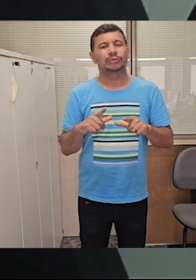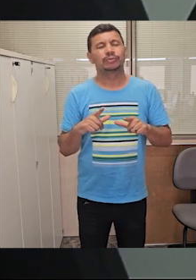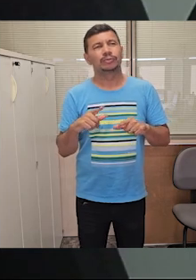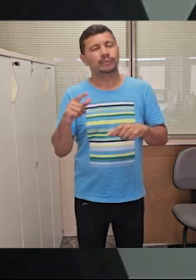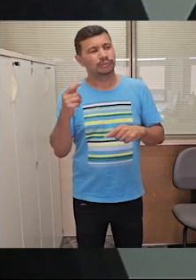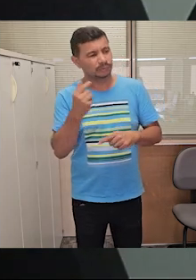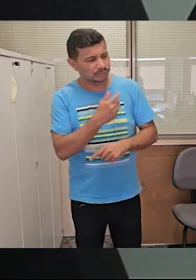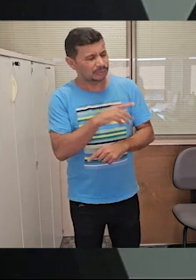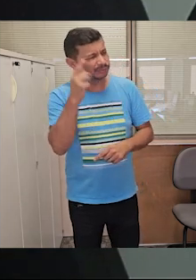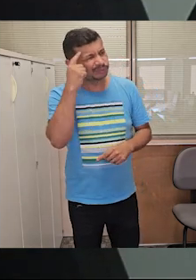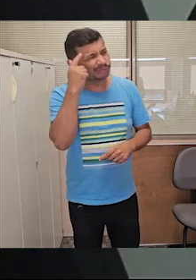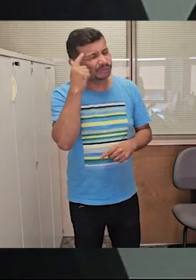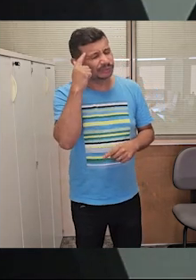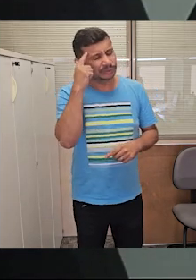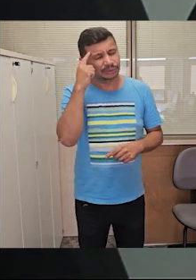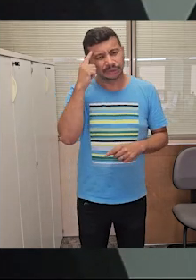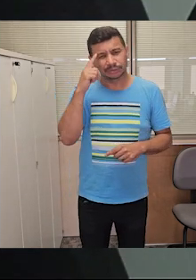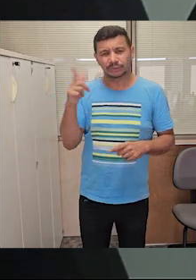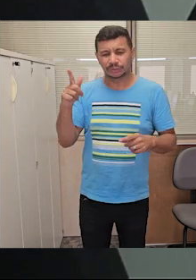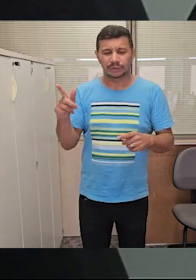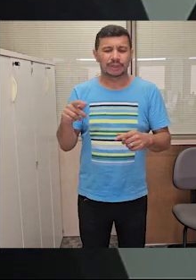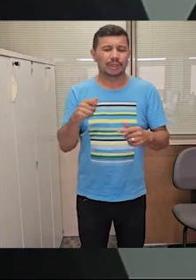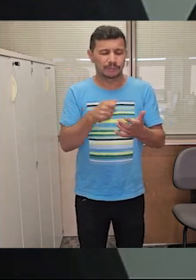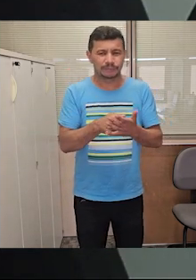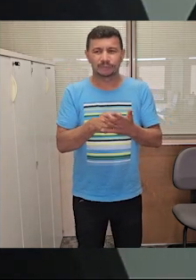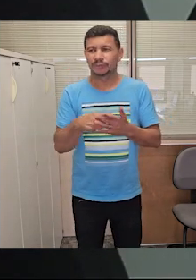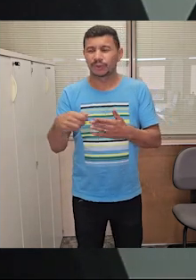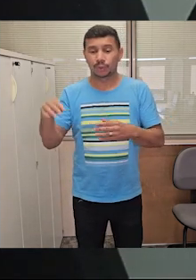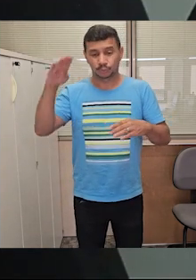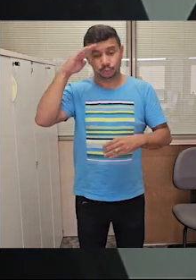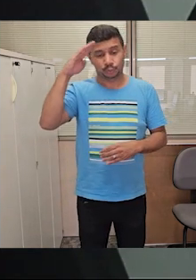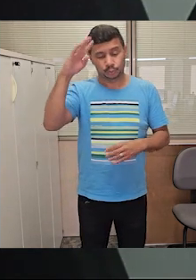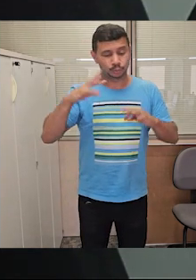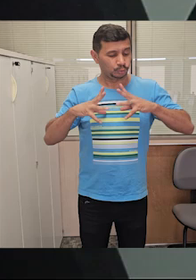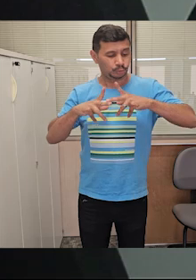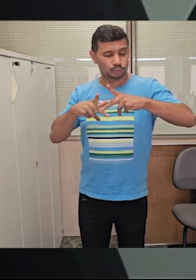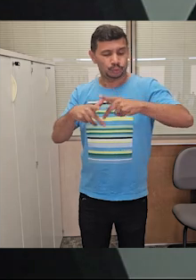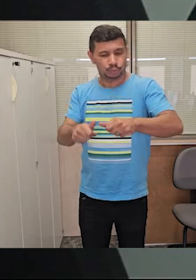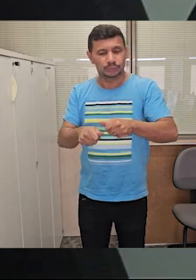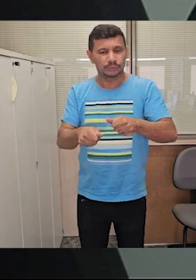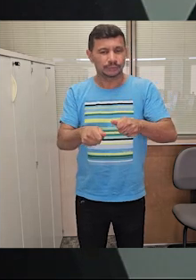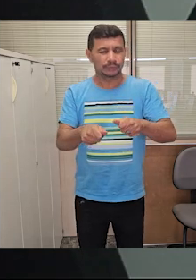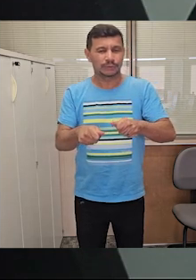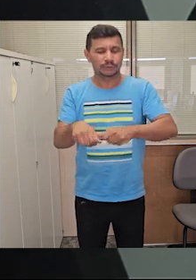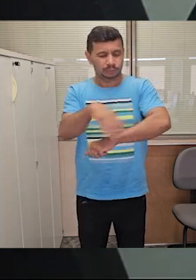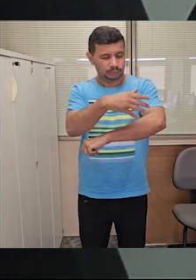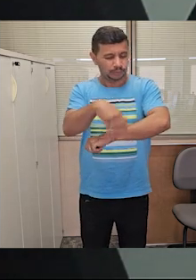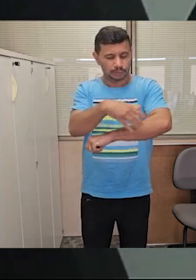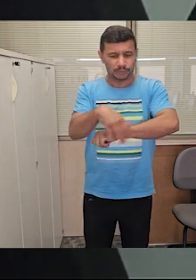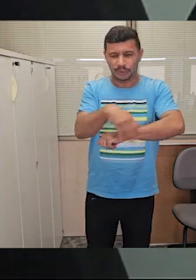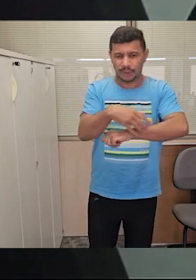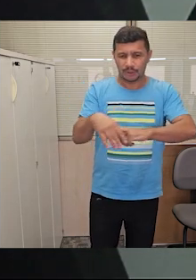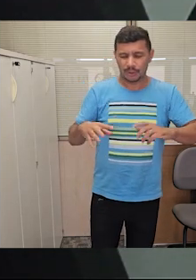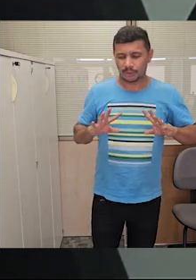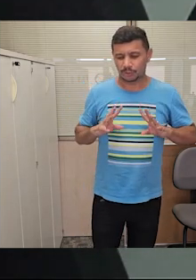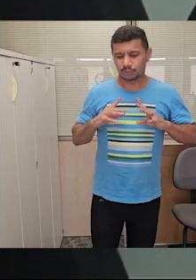ficaram preparados para enfrentar a repressão. Os soldados todos. Os soldados todos se postaram ali em